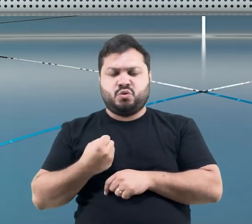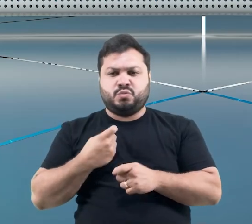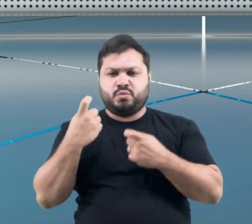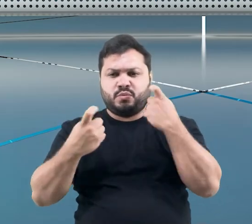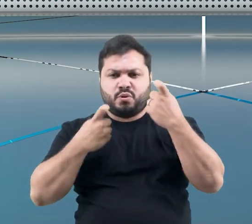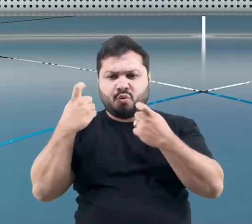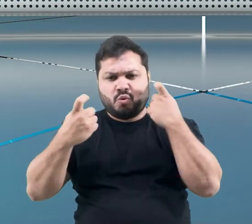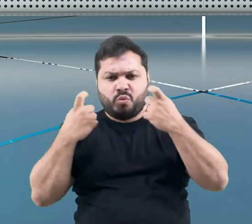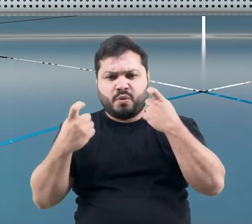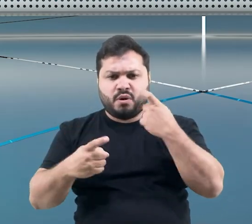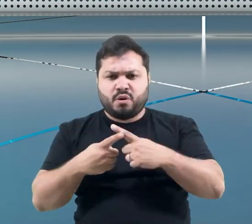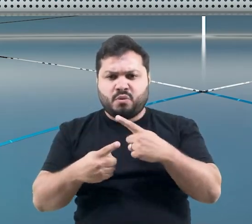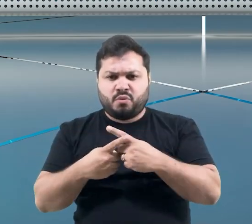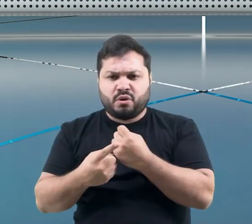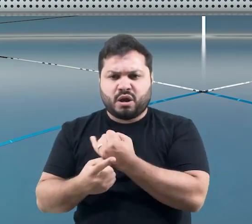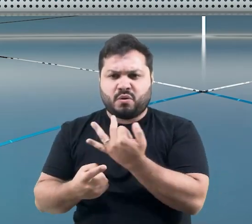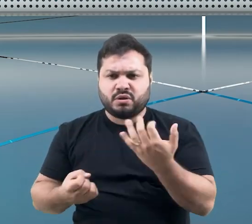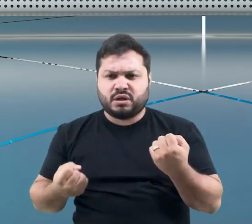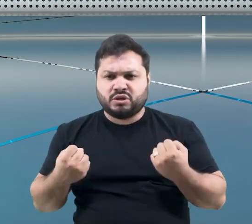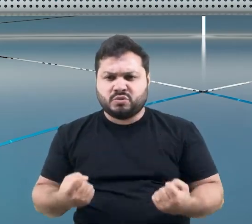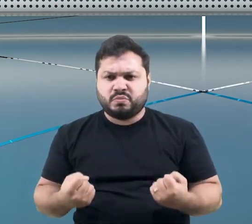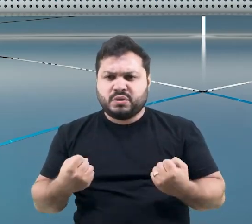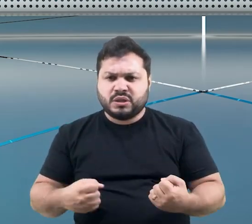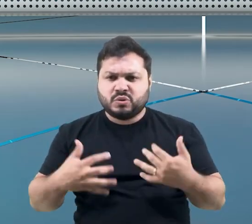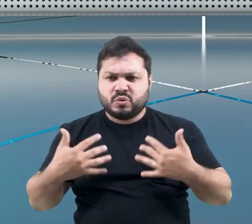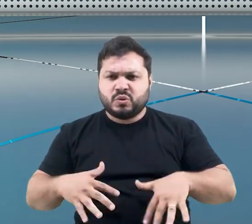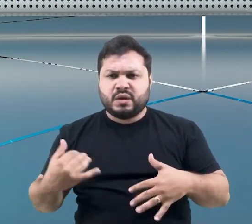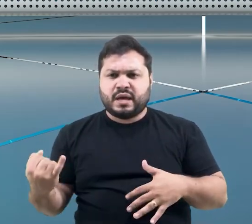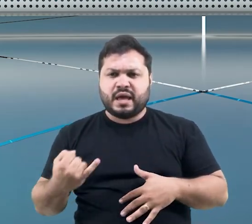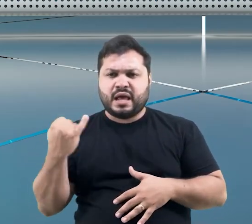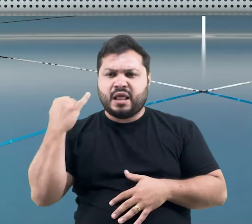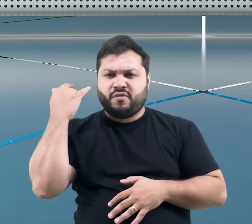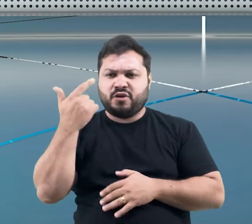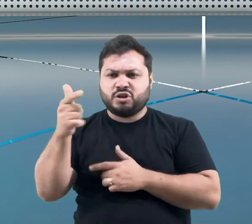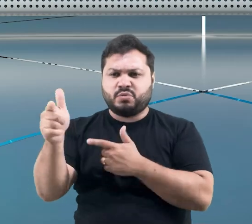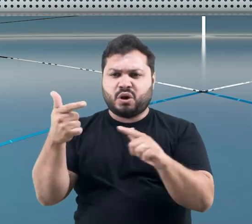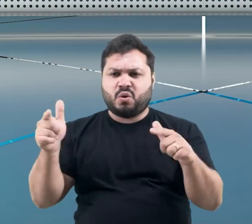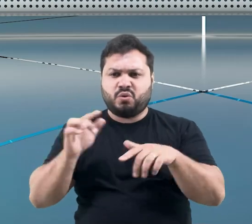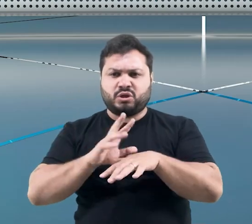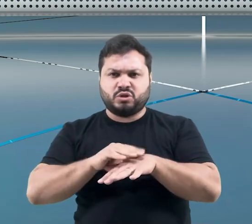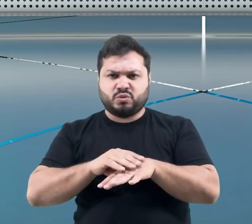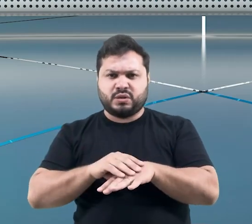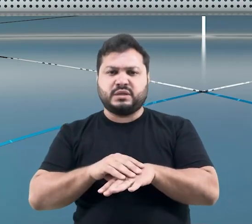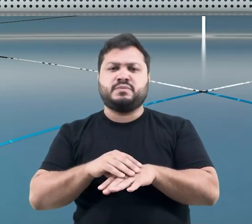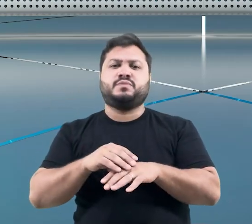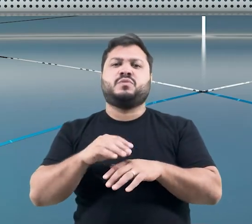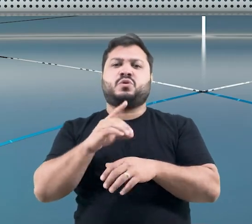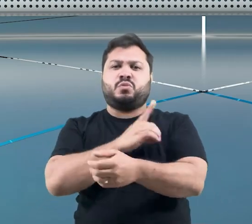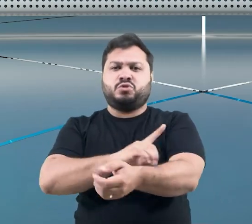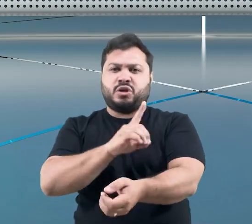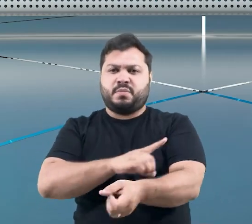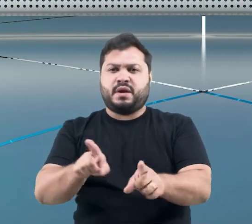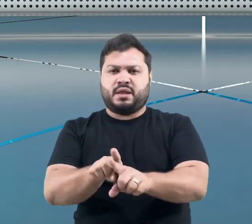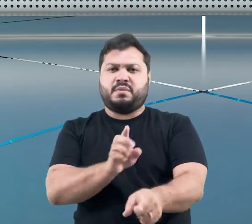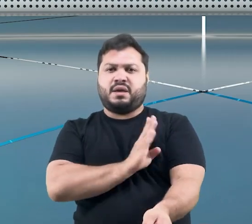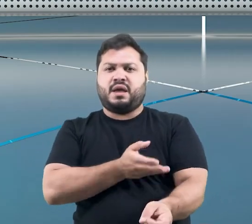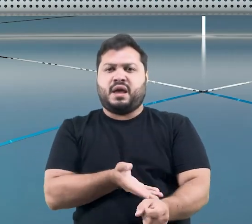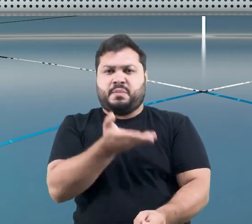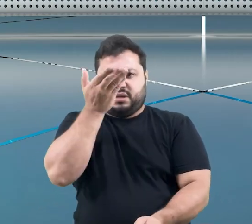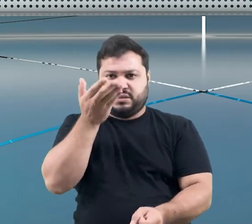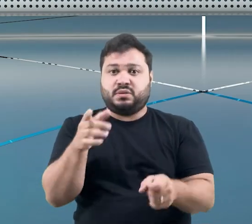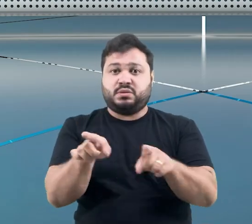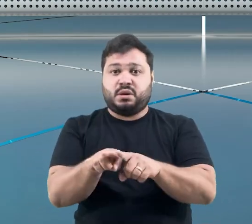números preocupam, já que o excesso de peso é um dos fatores mais relevantes para outras doenças, como o diabetes e a